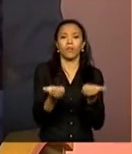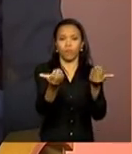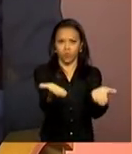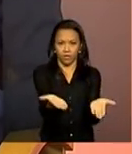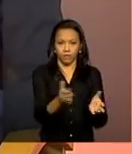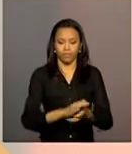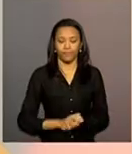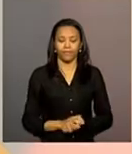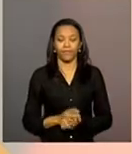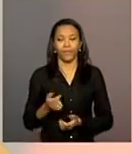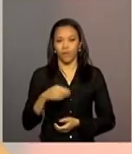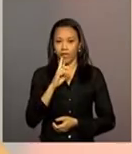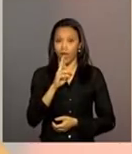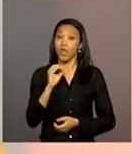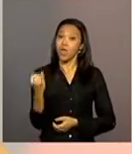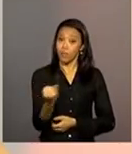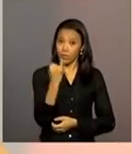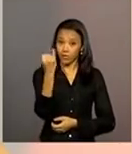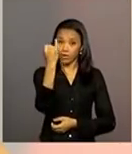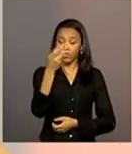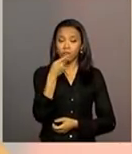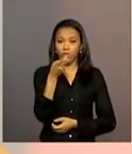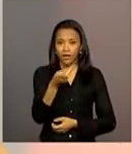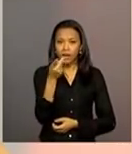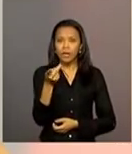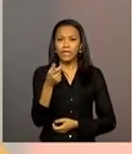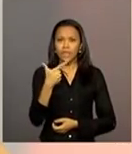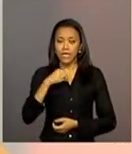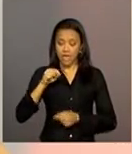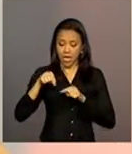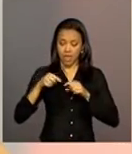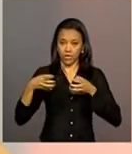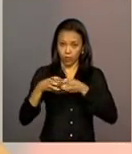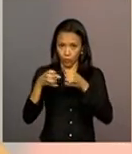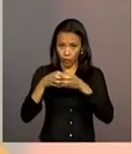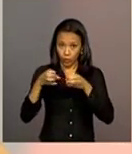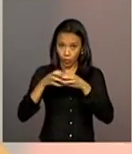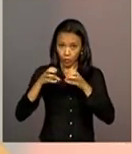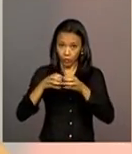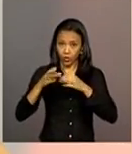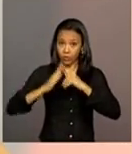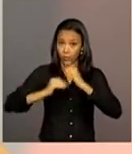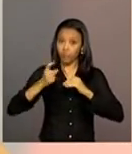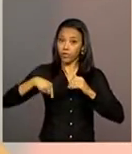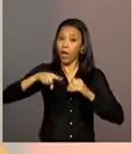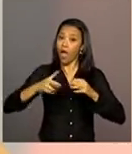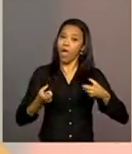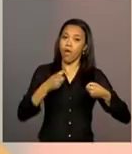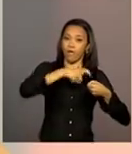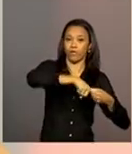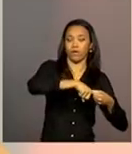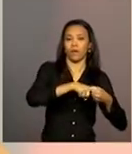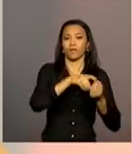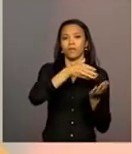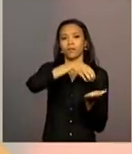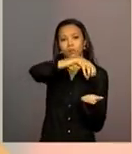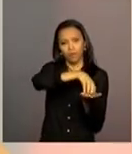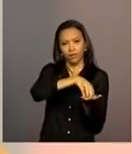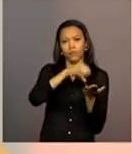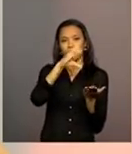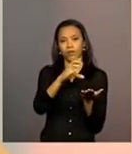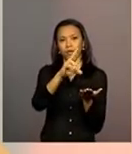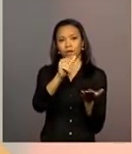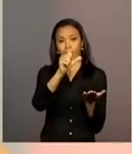importante a gente dar um destaque de que essa equipe constitui a equipe do CRAS Portanto o